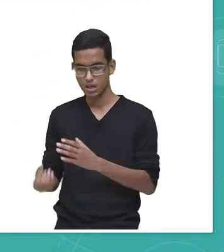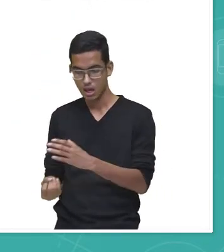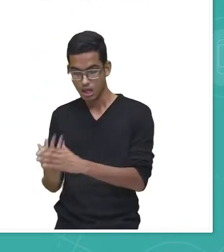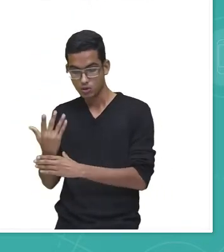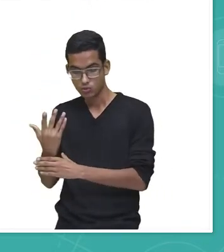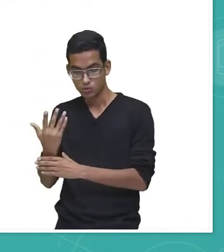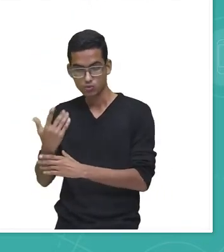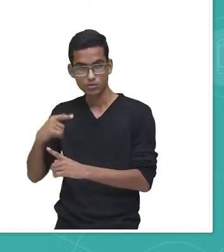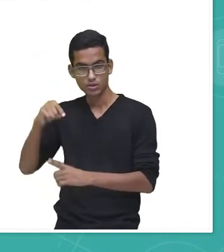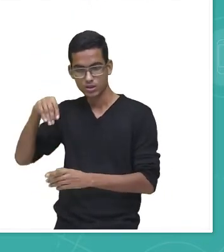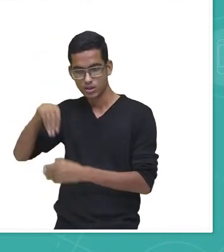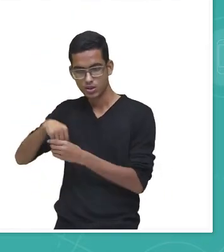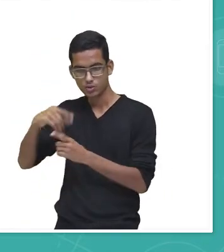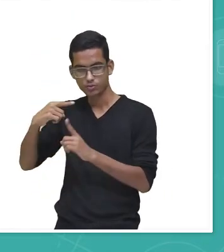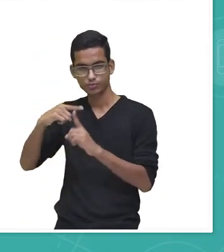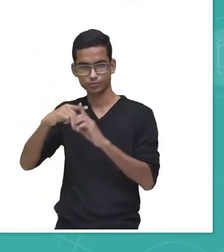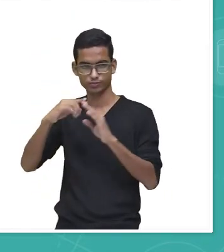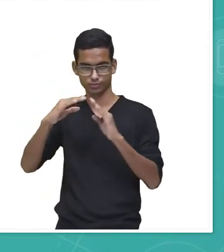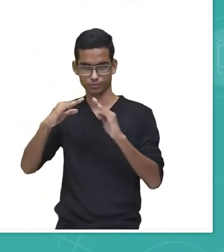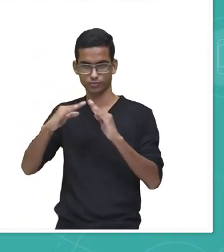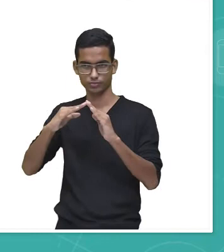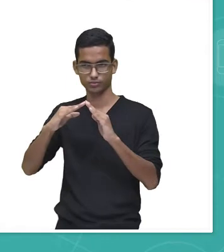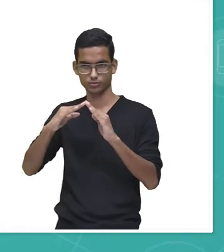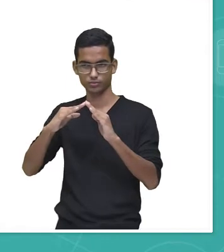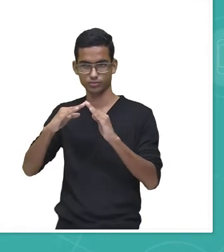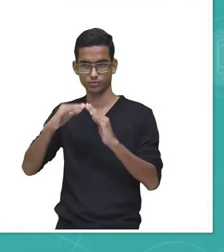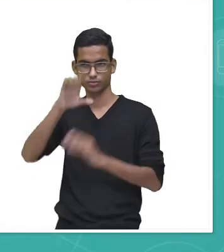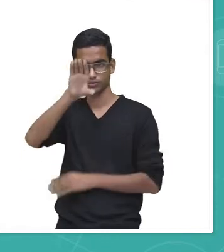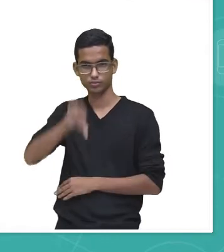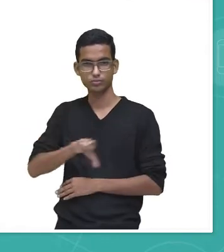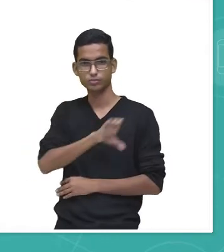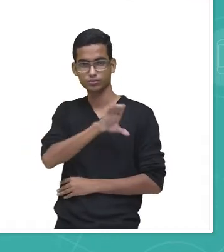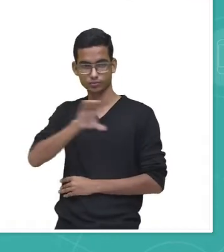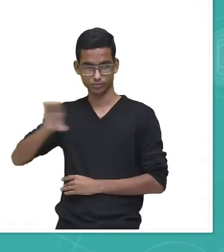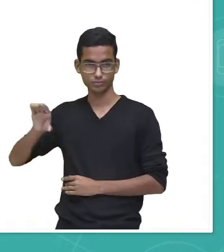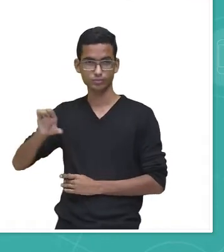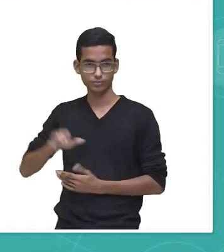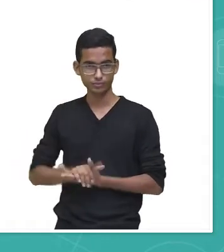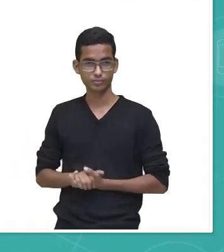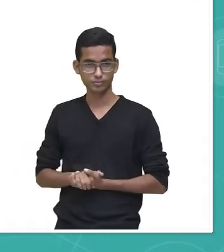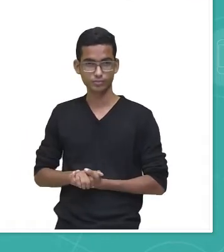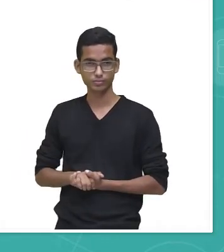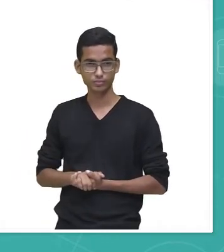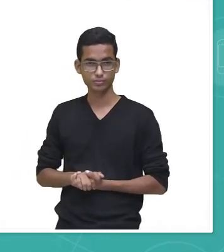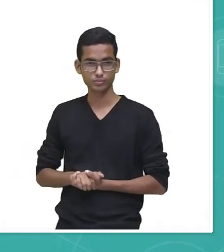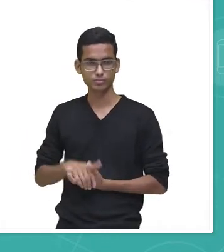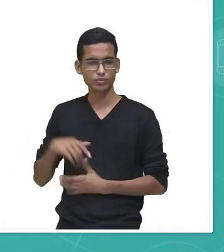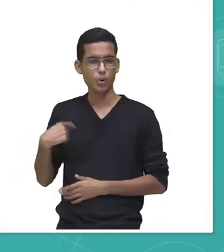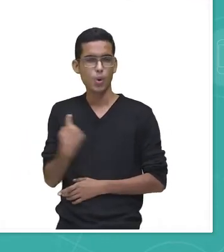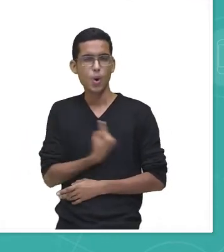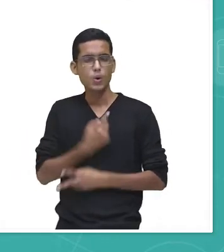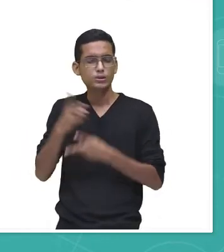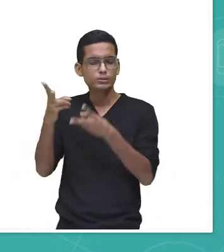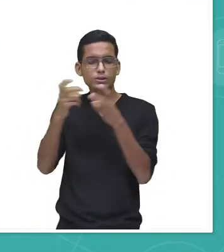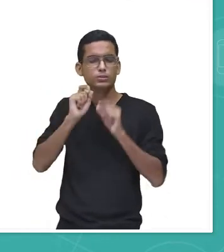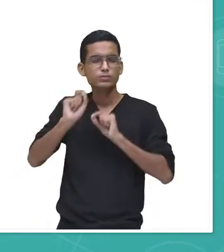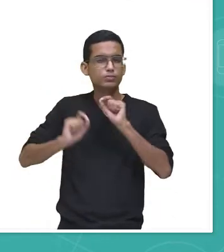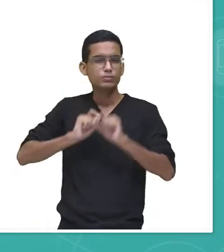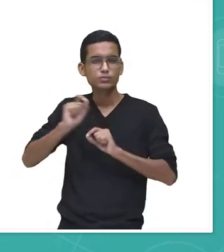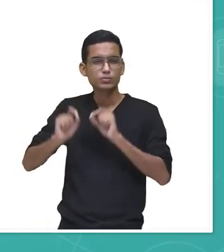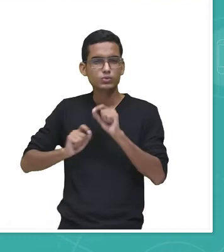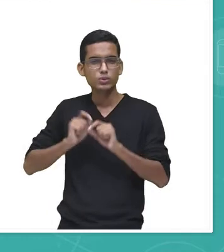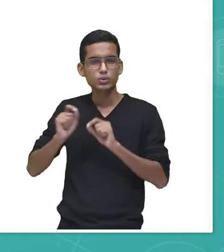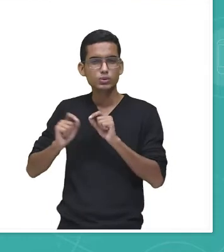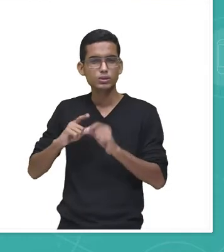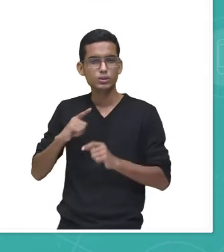Católica. Lá o cristianismo já havia surgido. Então, o que eles vão perceber? Nós temos que estar aliados a